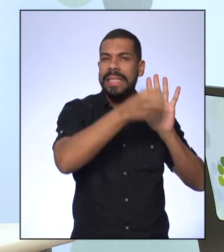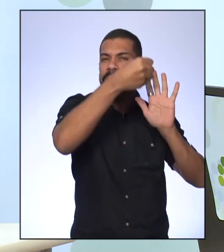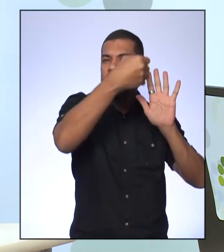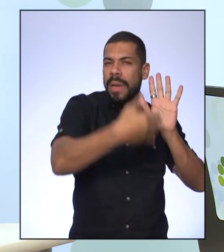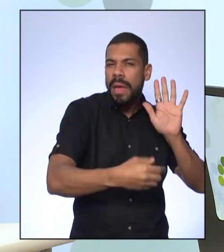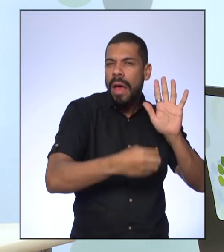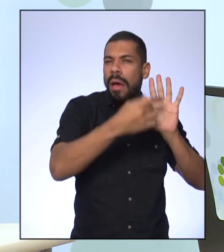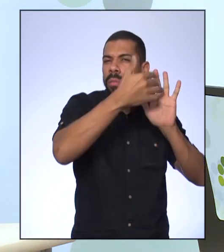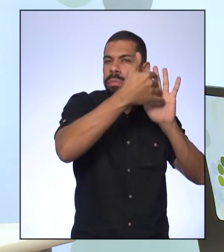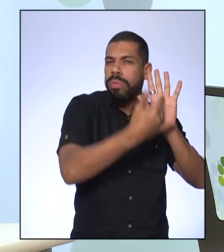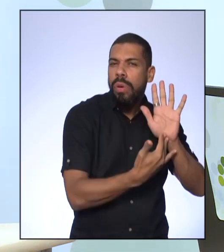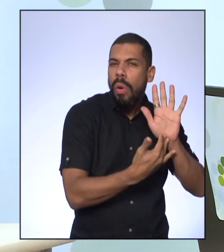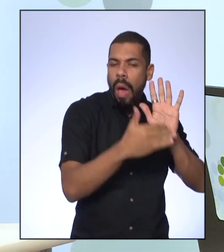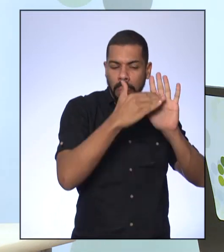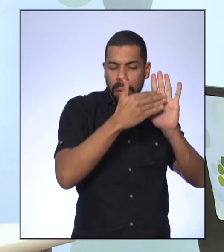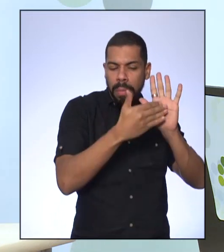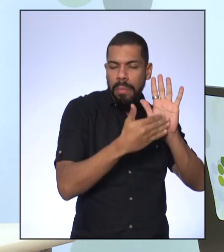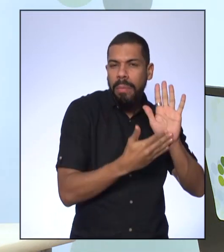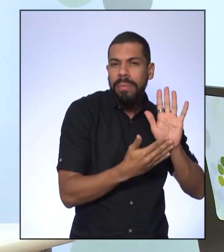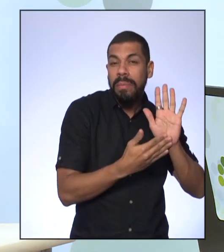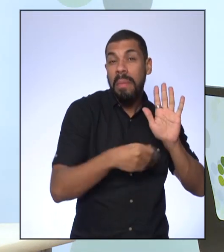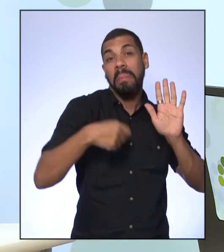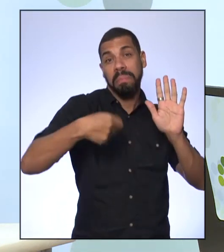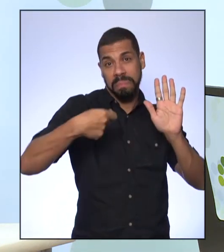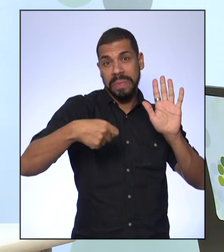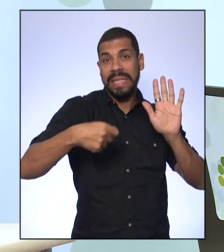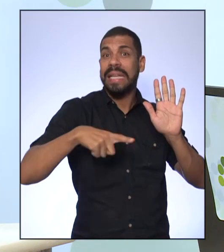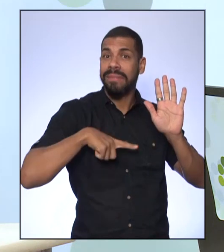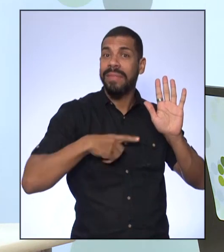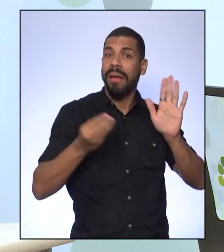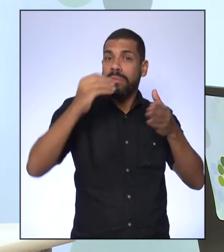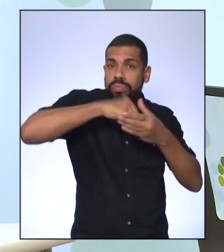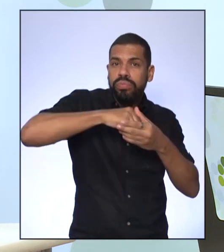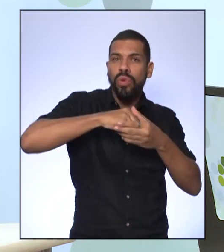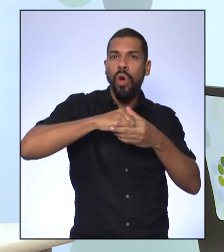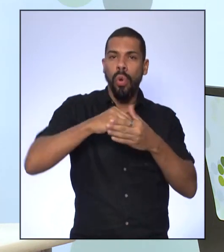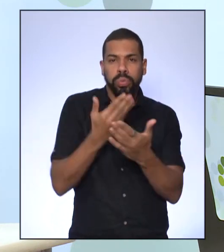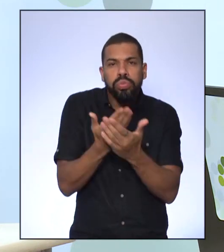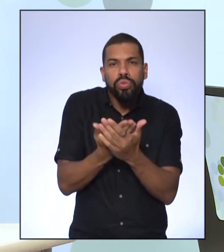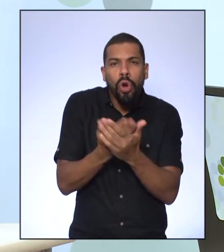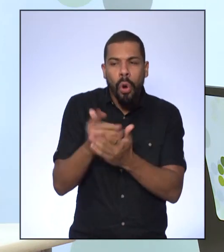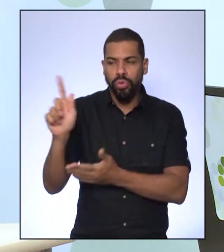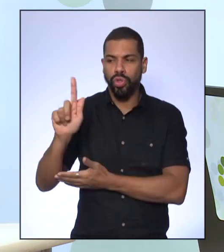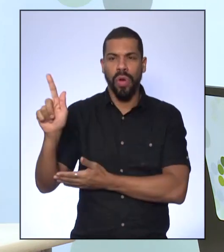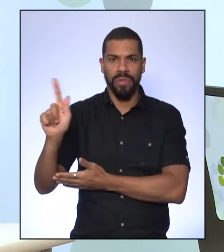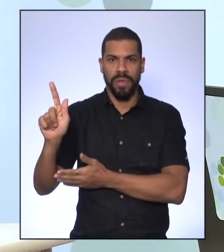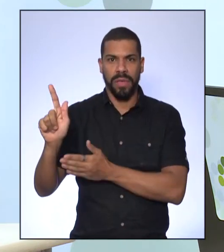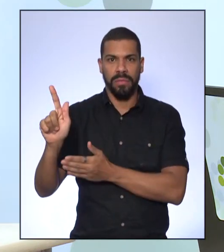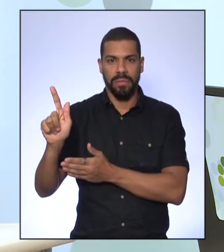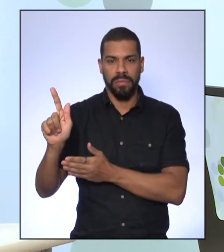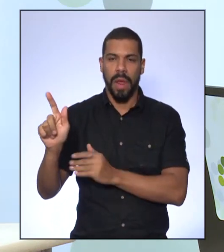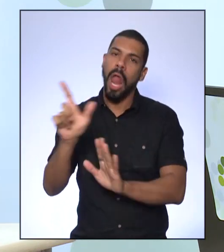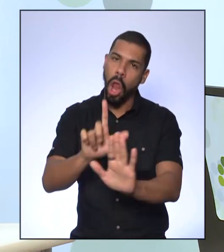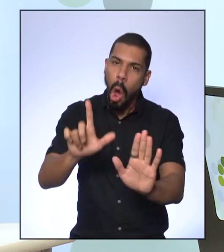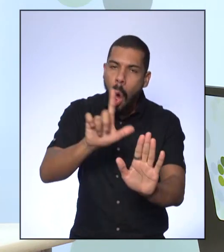a temática precisa aparecer nos currículos, né? Lógico que geografia já trabalha isso há muitos anos, não